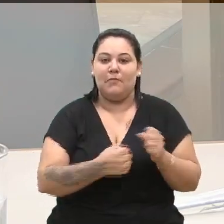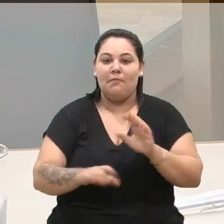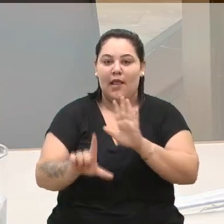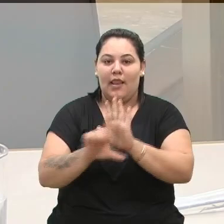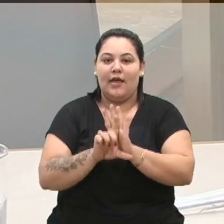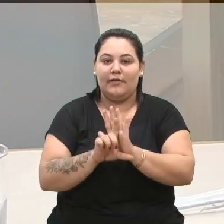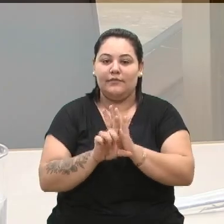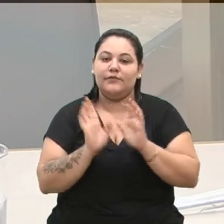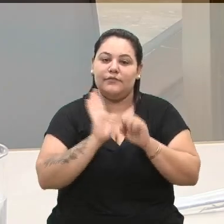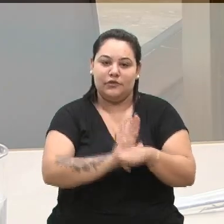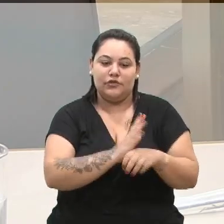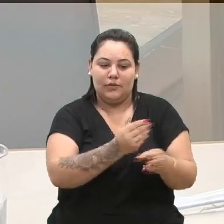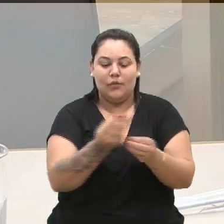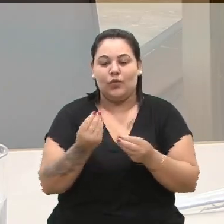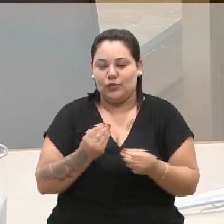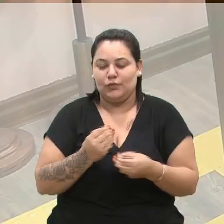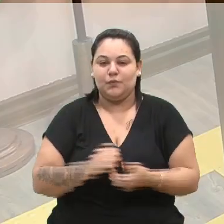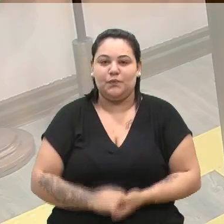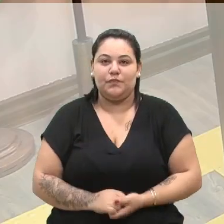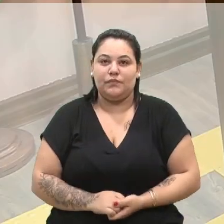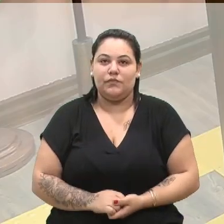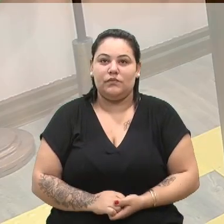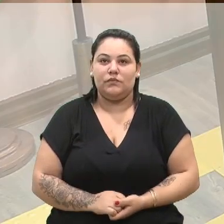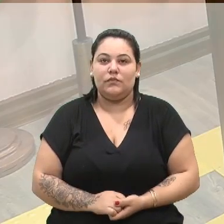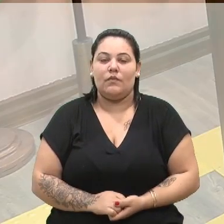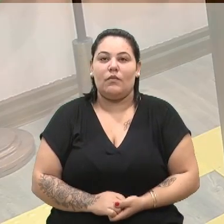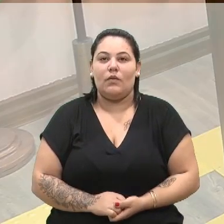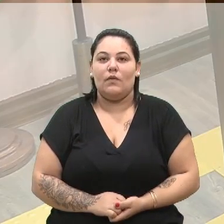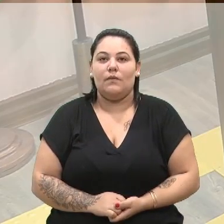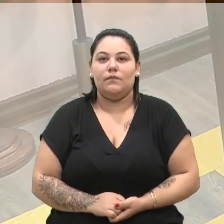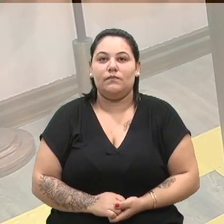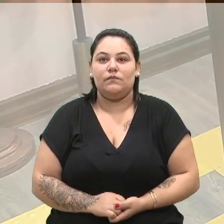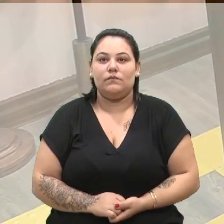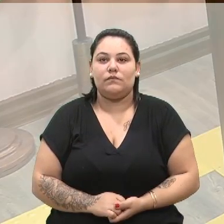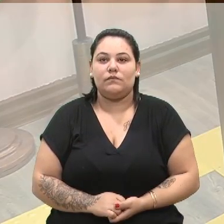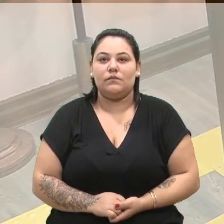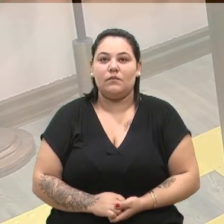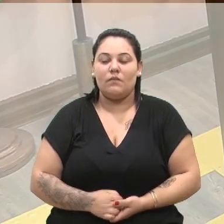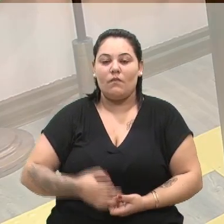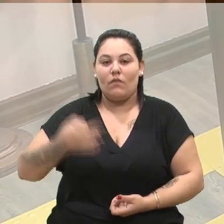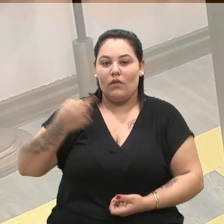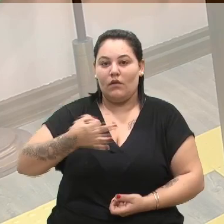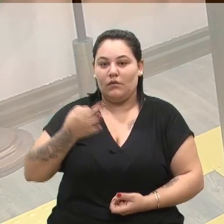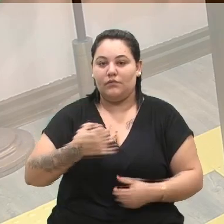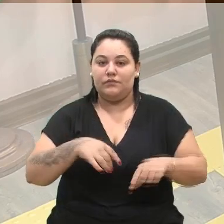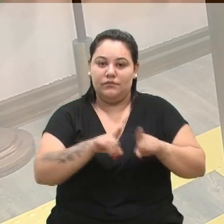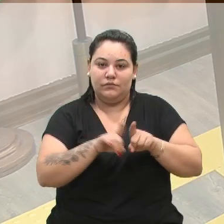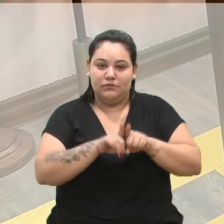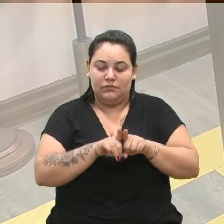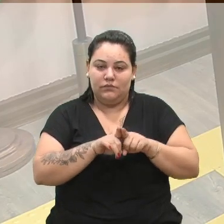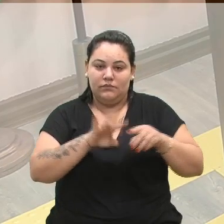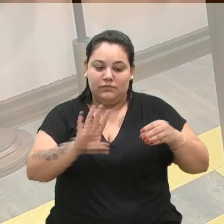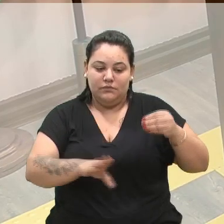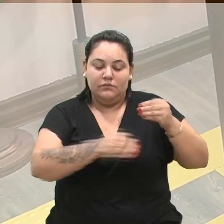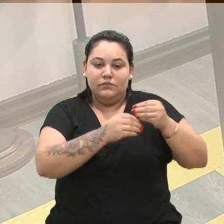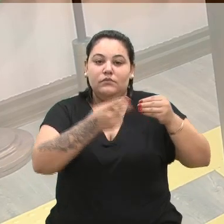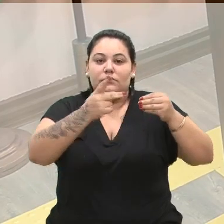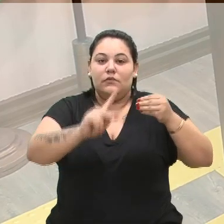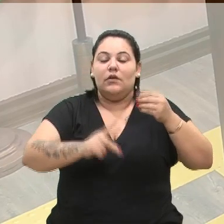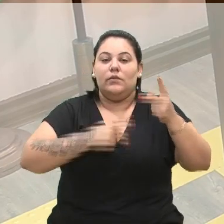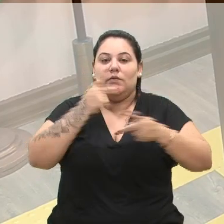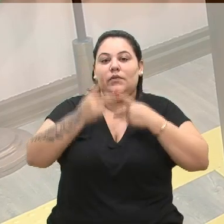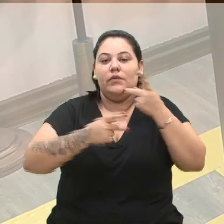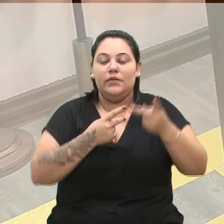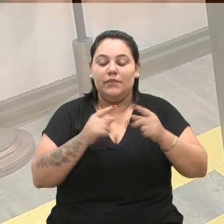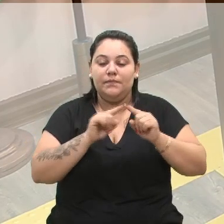isso vai auxiliar muito a nossa Brigada Militar. Com certeza, também me somo à sua fala, vereadora Tati, mas o que